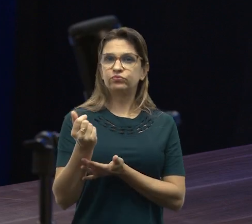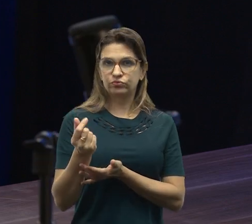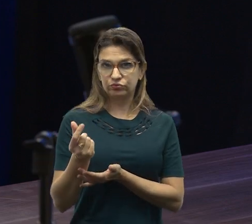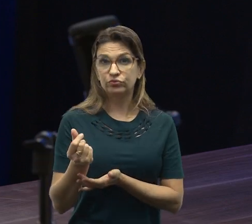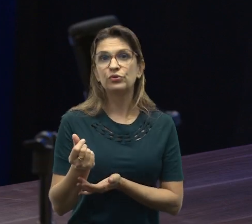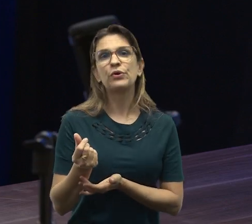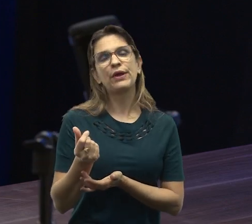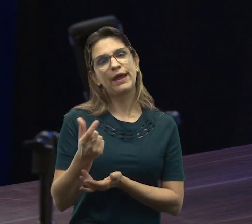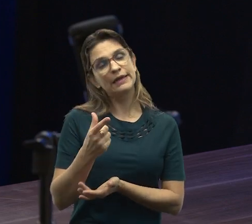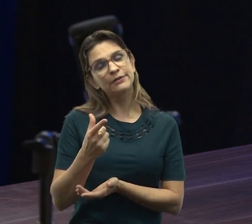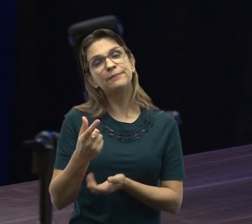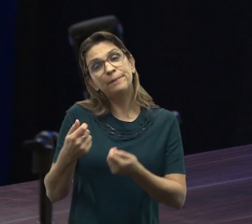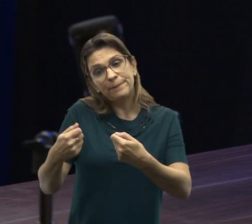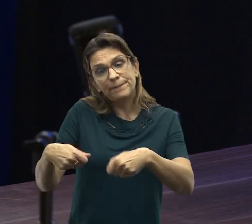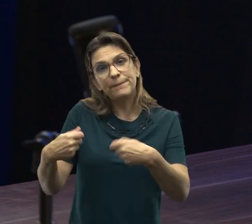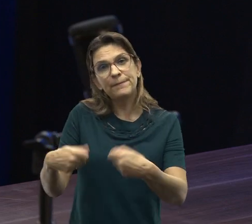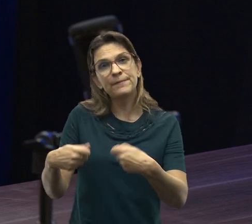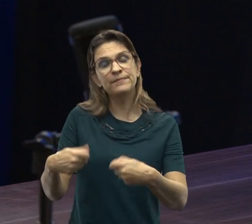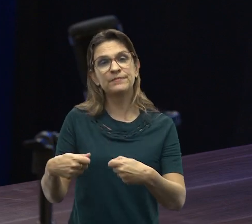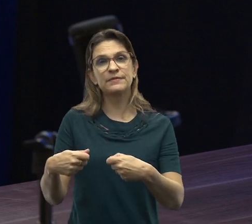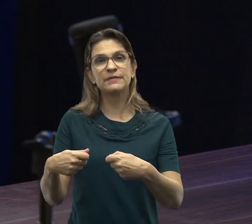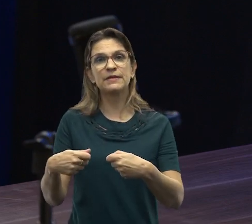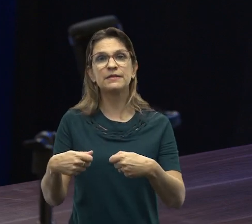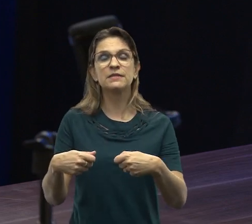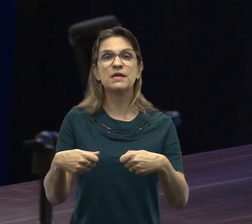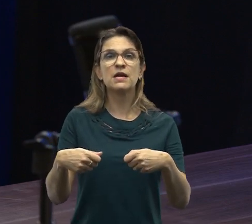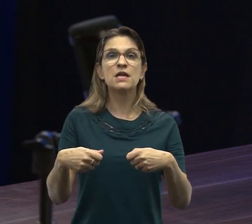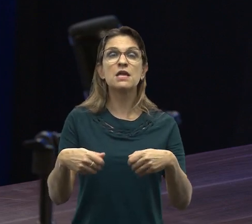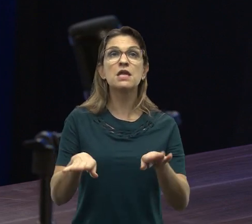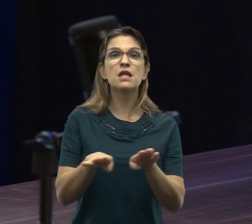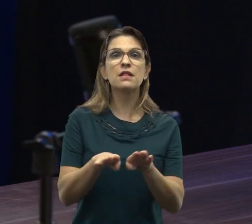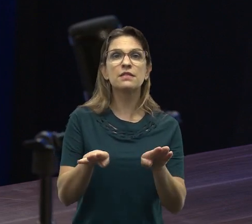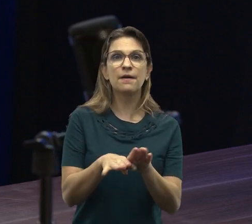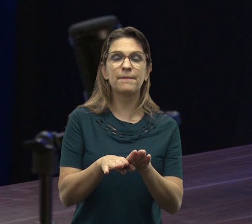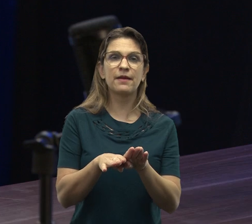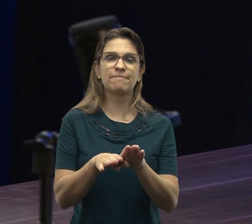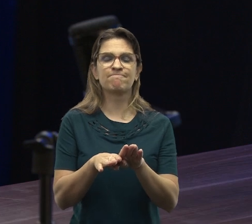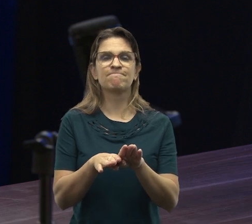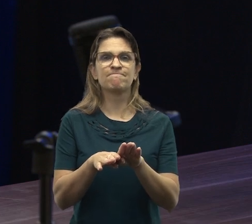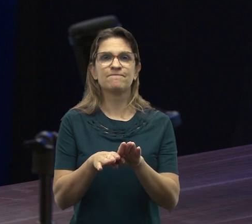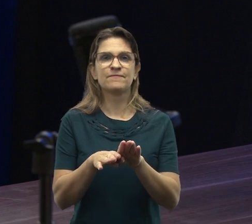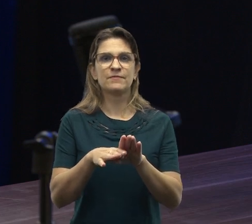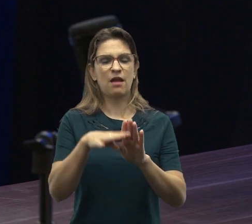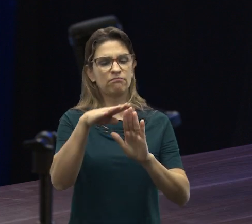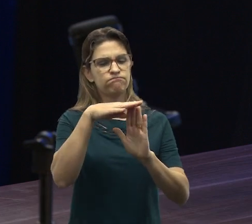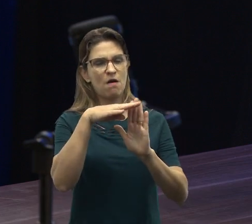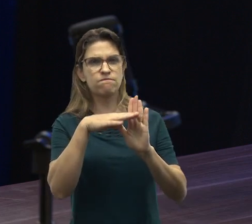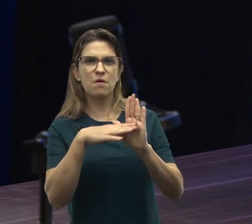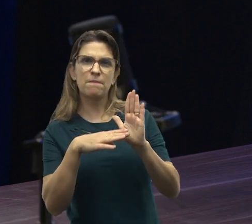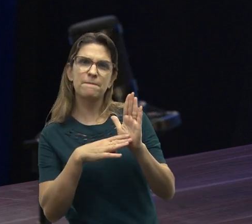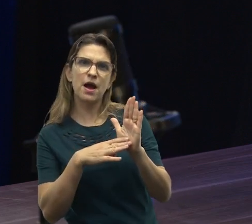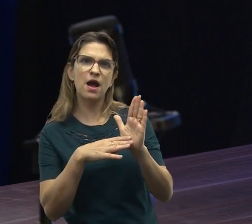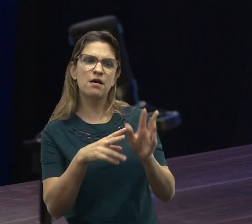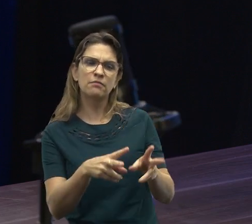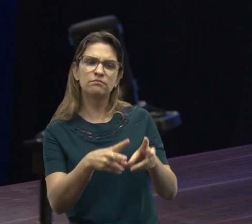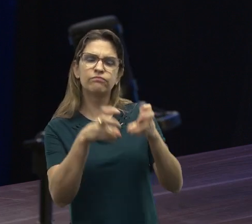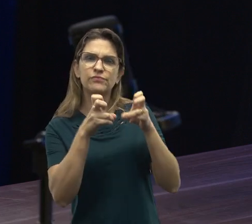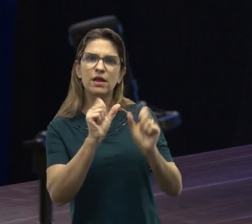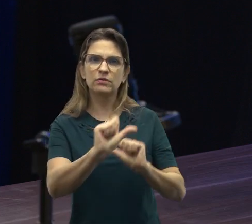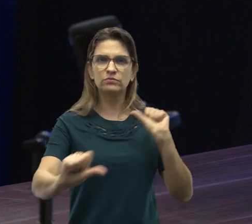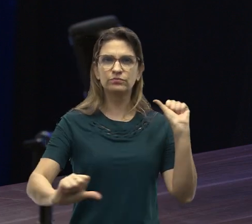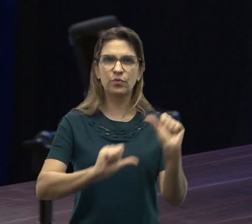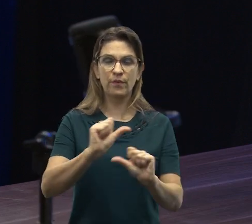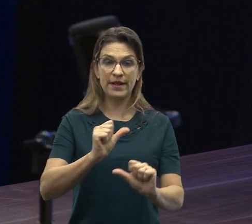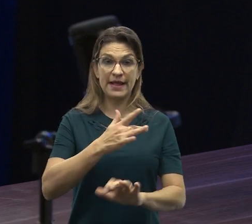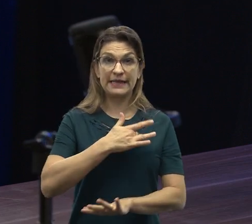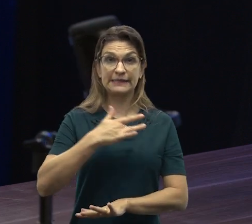envolve investimento, mas envolve uma mudança de perspectiva do que é a saúde primária, né, do que é a